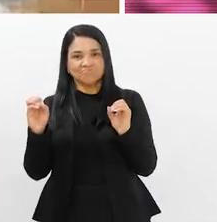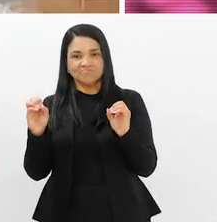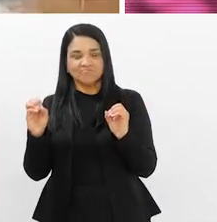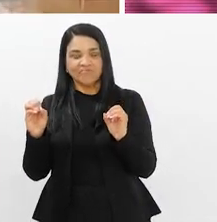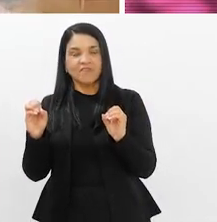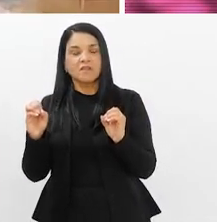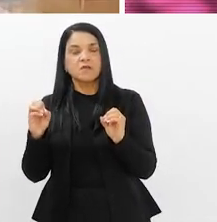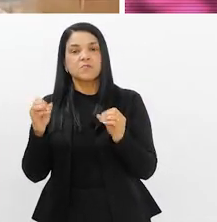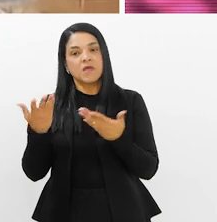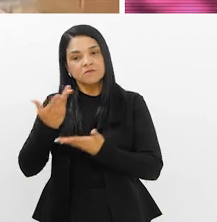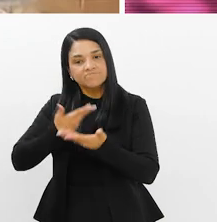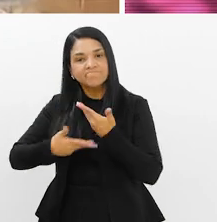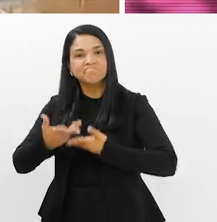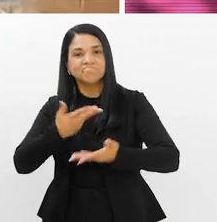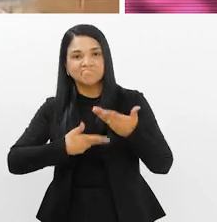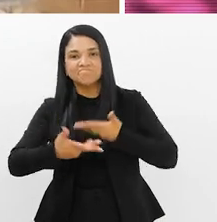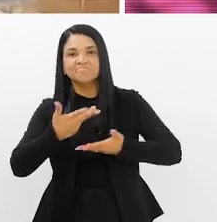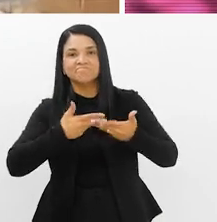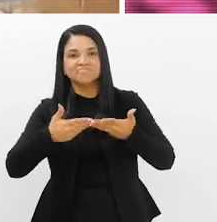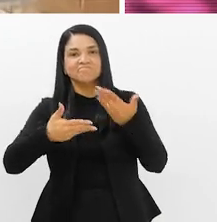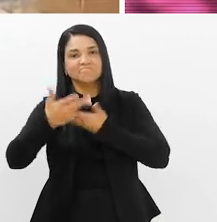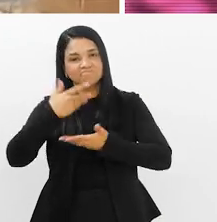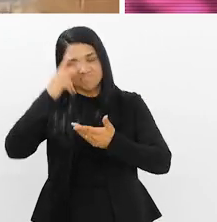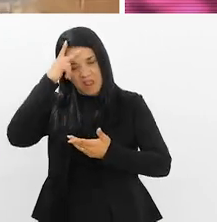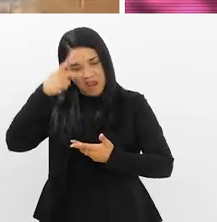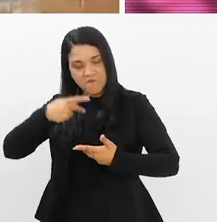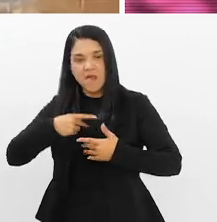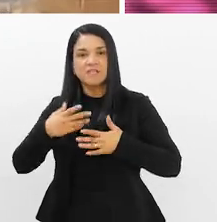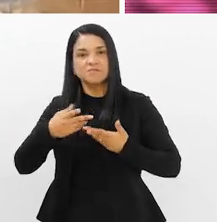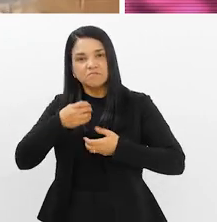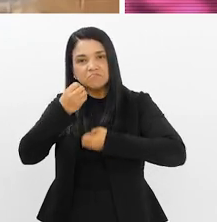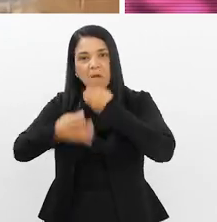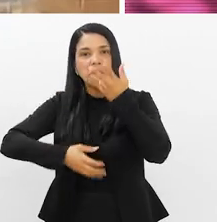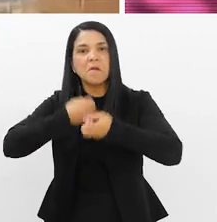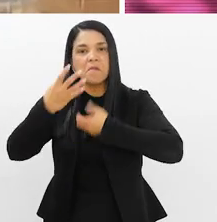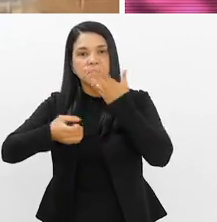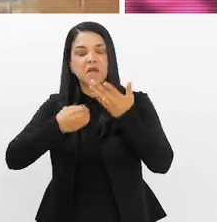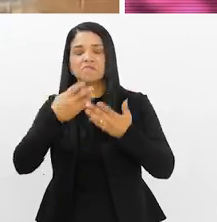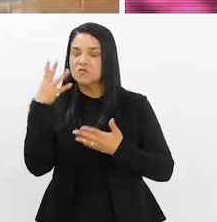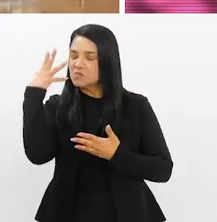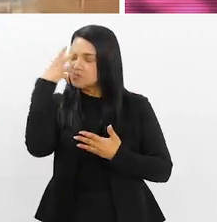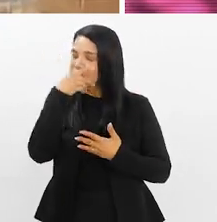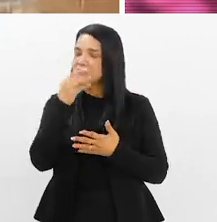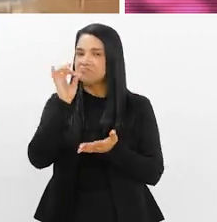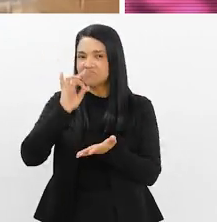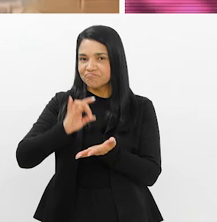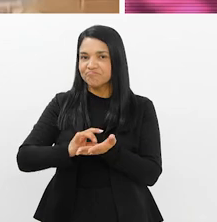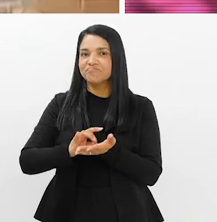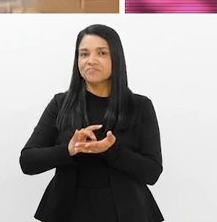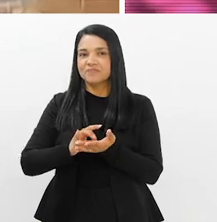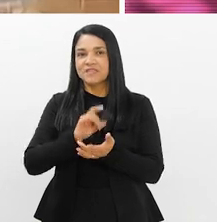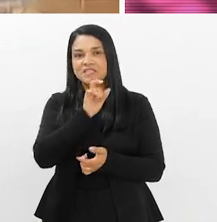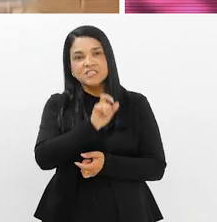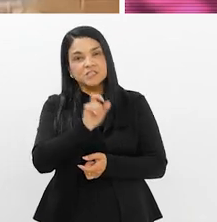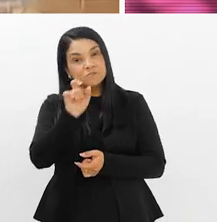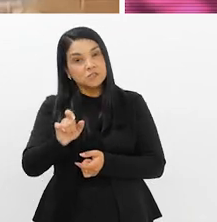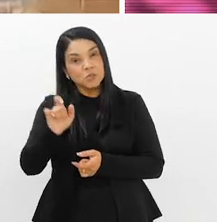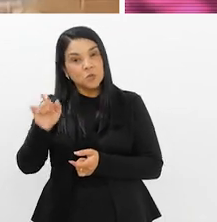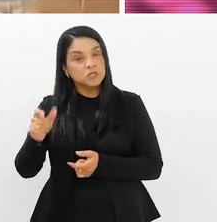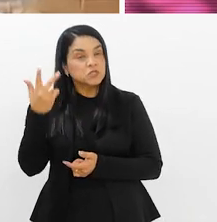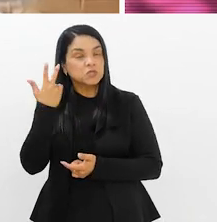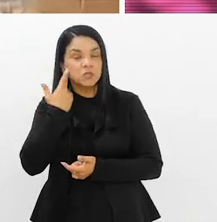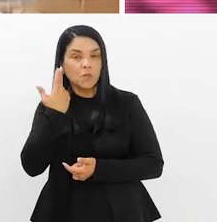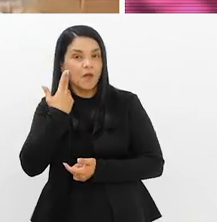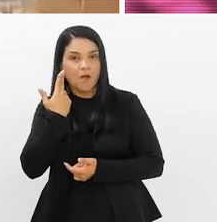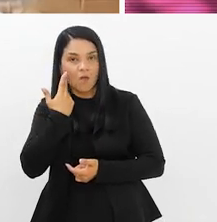sentindo deslocadas ou inapropriadas, e ali elas podem ser elas mesmas. Então, isso é muito bonito também, né? De ver as